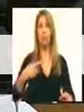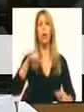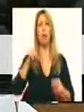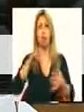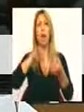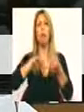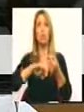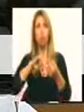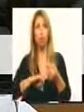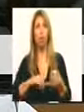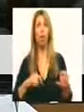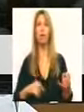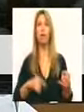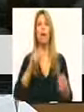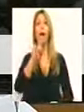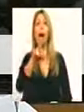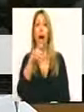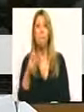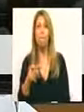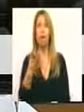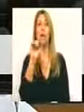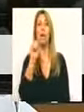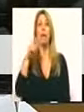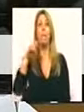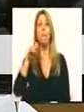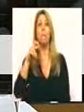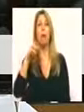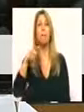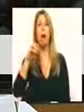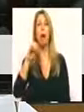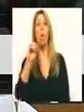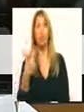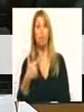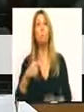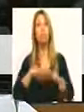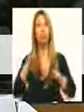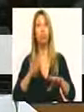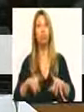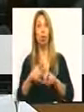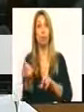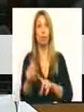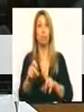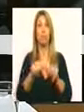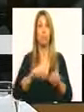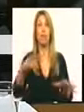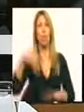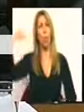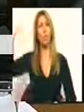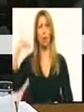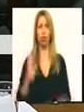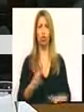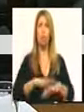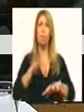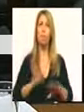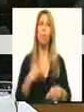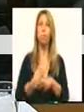associações, ouvimos aqui a APA e a IGAMAOTA acerca deste incidente, como já tínhamos ouvido no passado também acerca da poluição do Tejo,